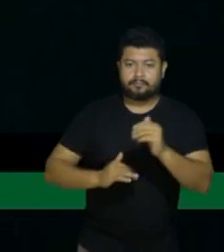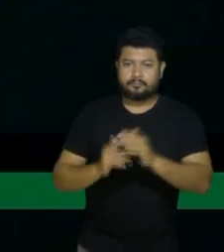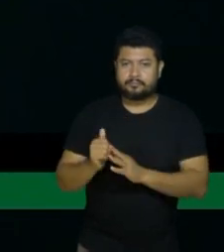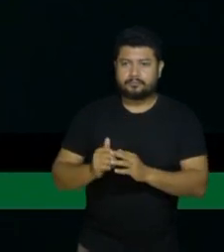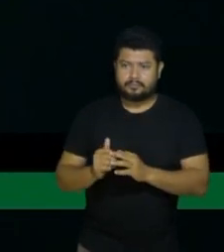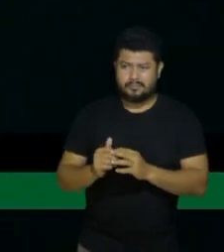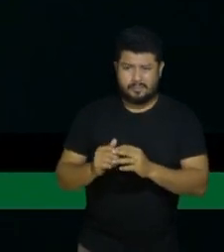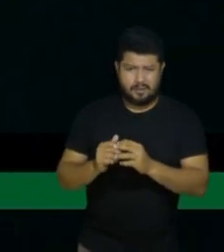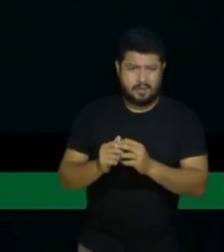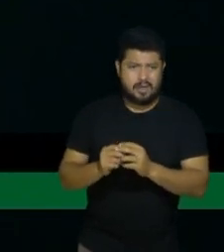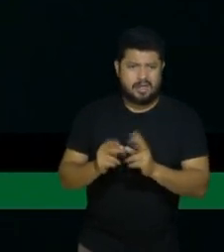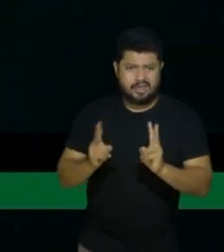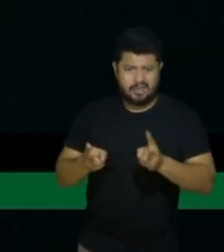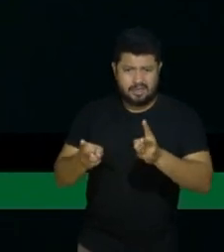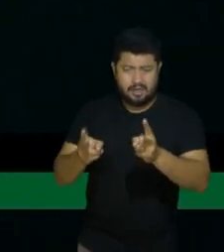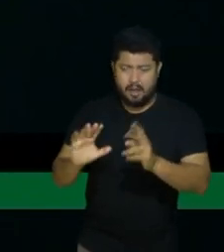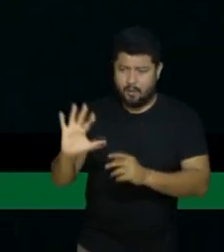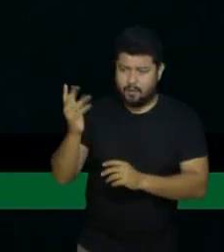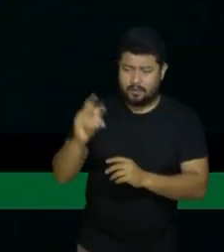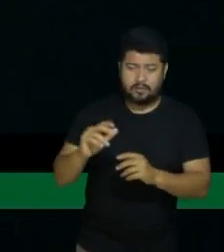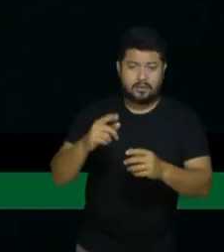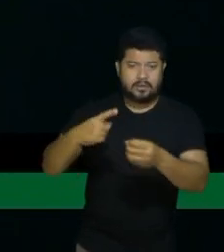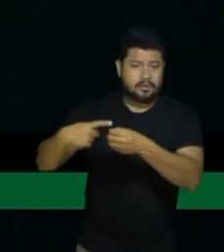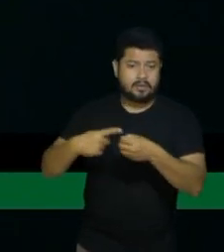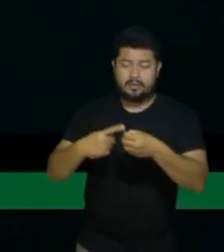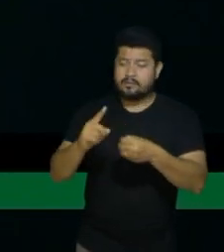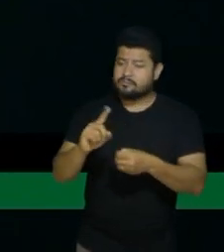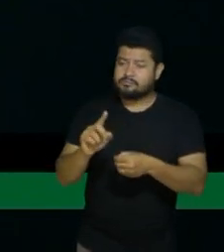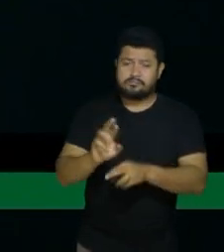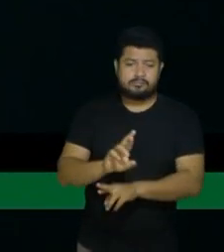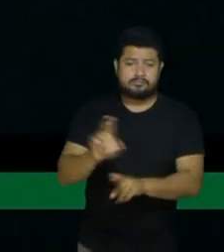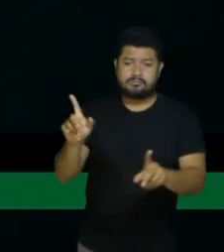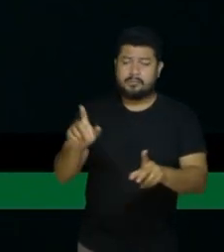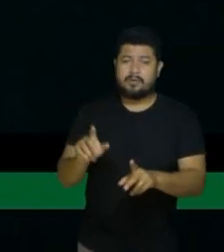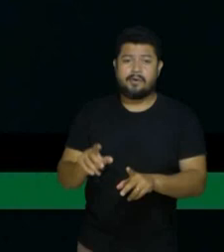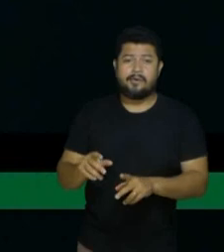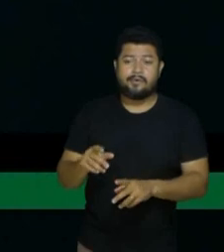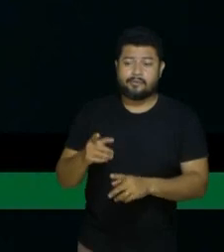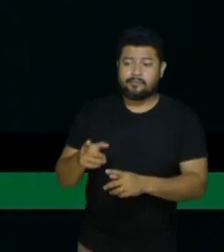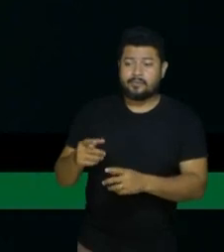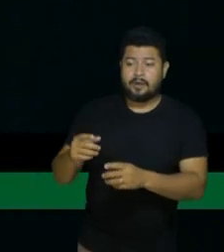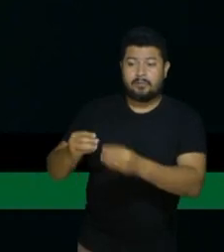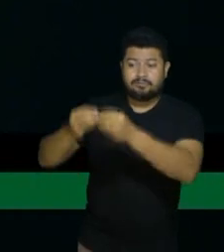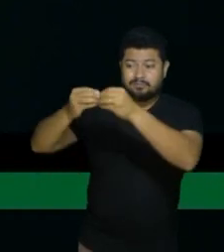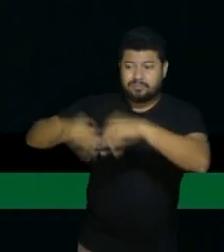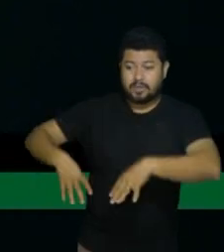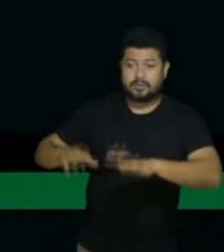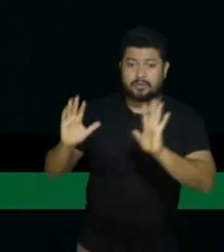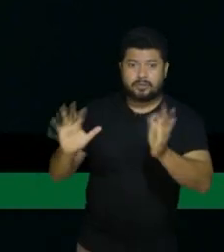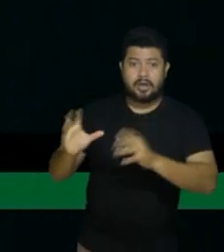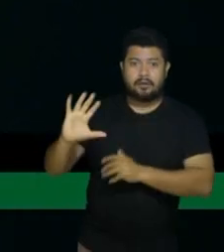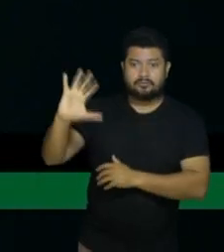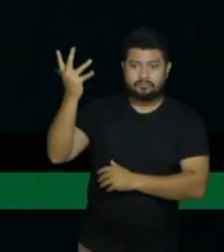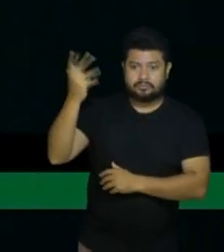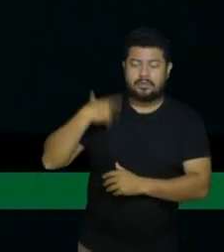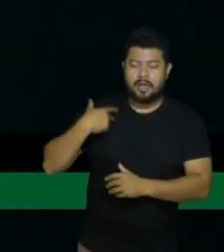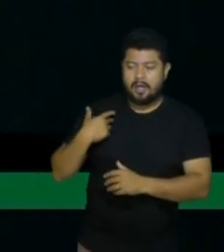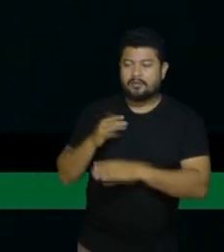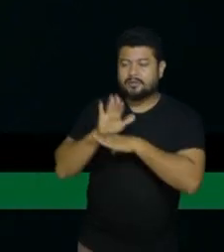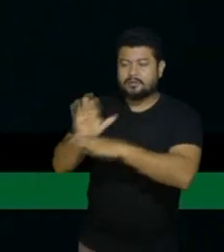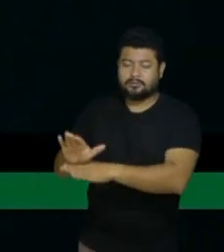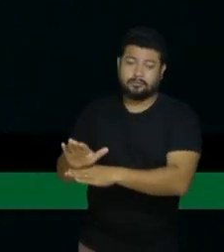maioria das cidades brasileiras que agem Somente depois que as tragédias acontecem o Brasil Aliás não tem